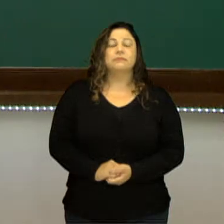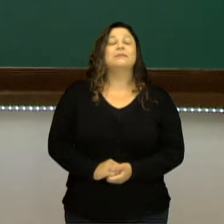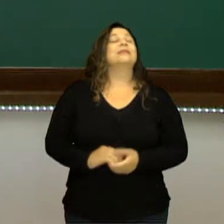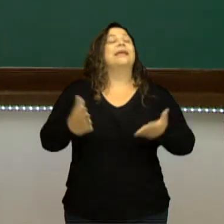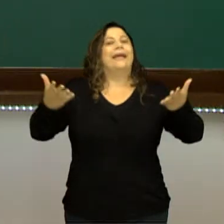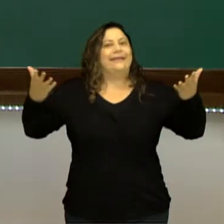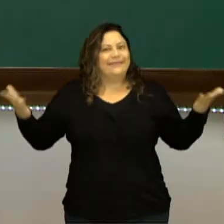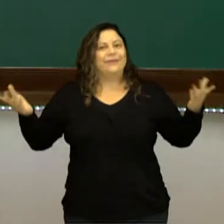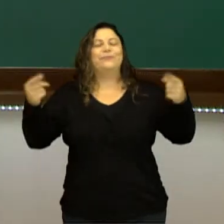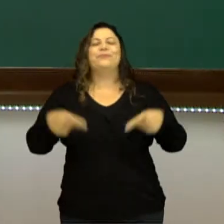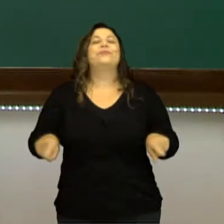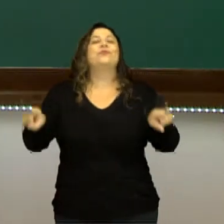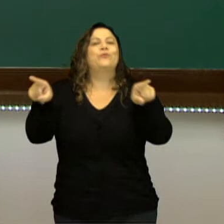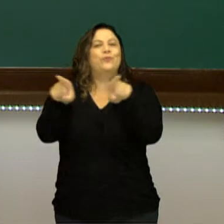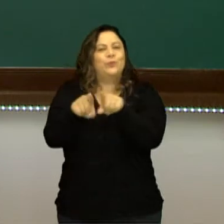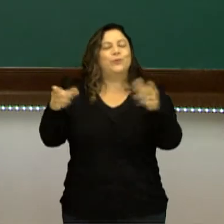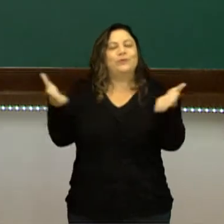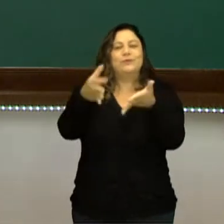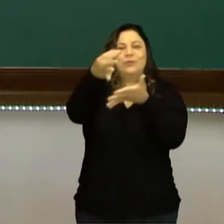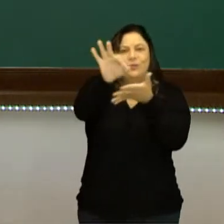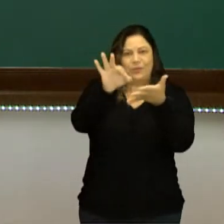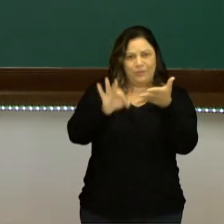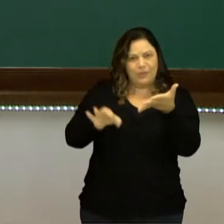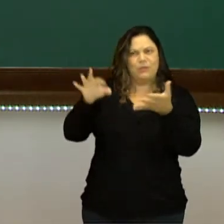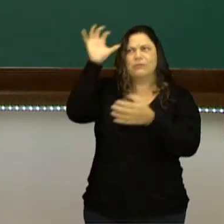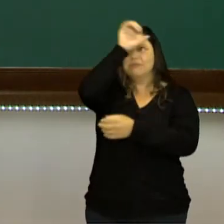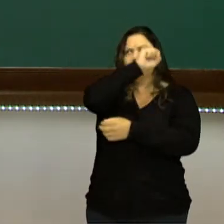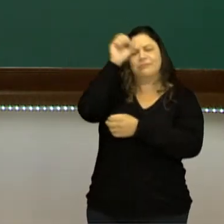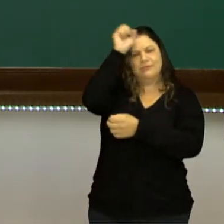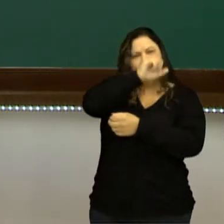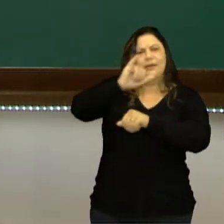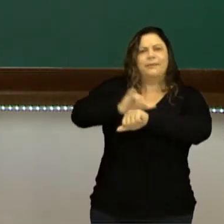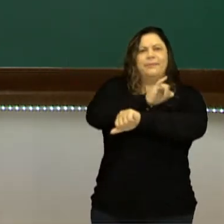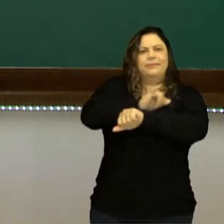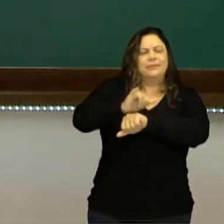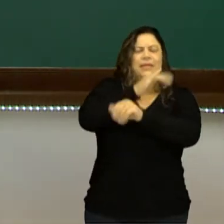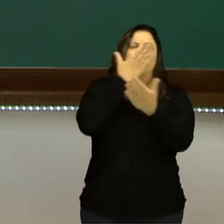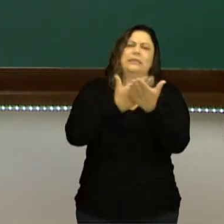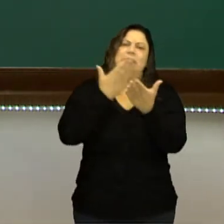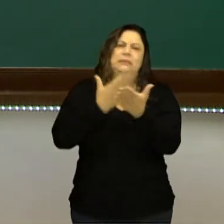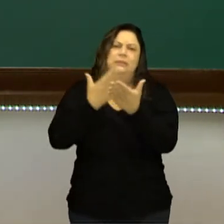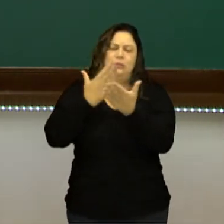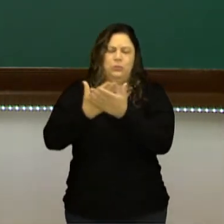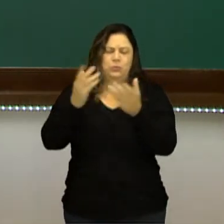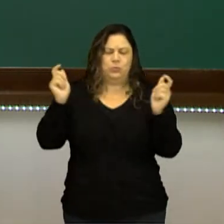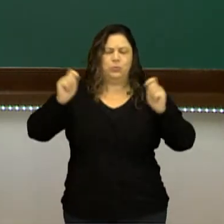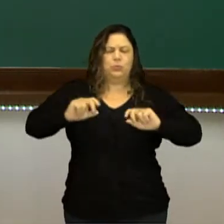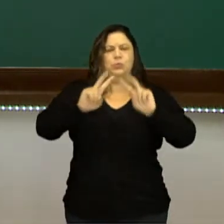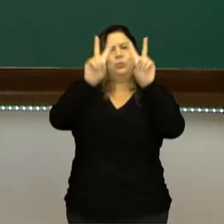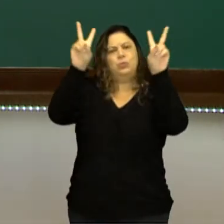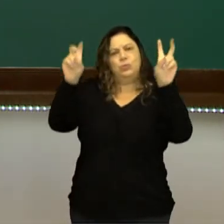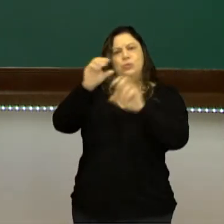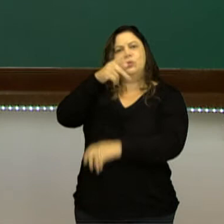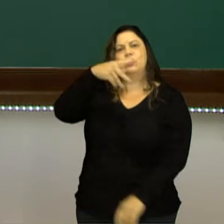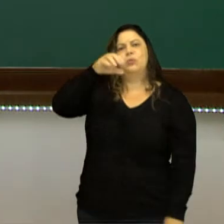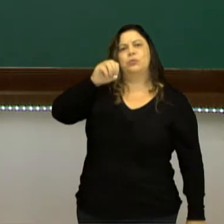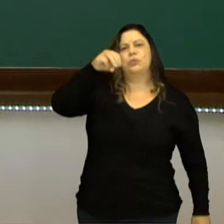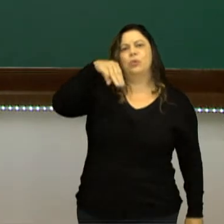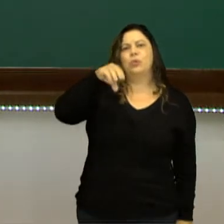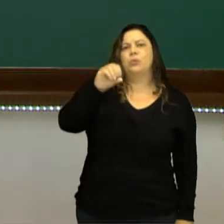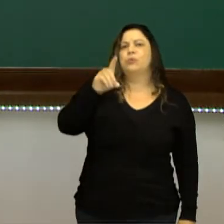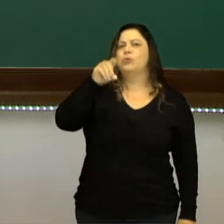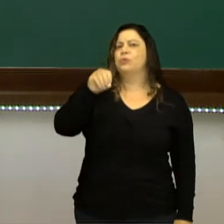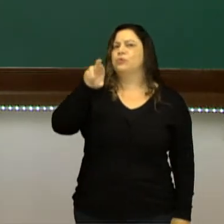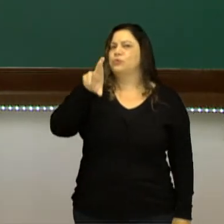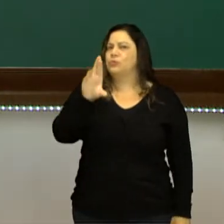Galera, voltamos aqui para a gente corrigir, né? A gente aprendeu sobre uma técnica de estudo conhecida como Pomodoro, né? Sintetize aí